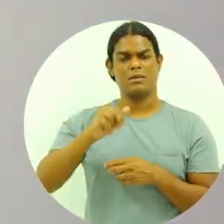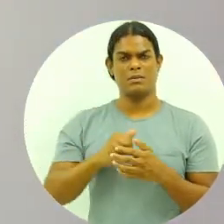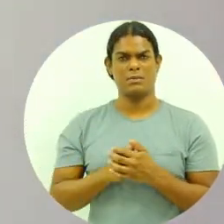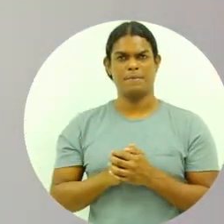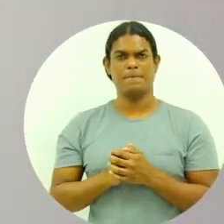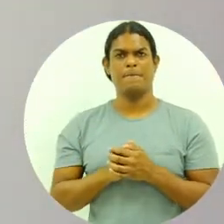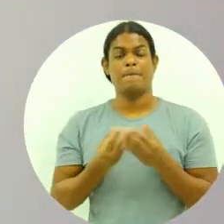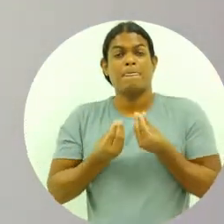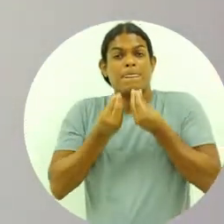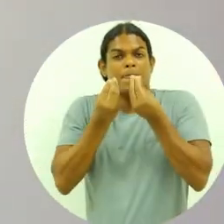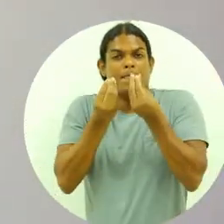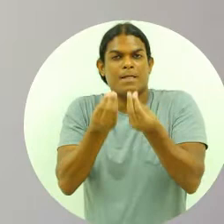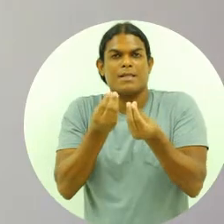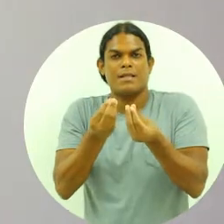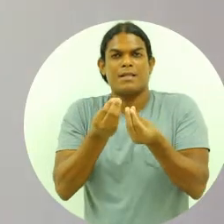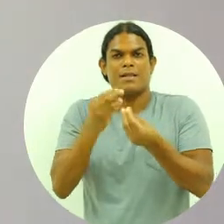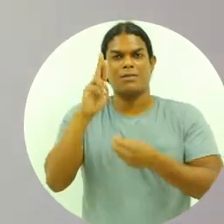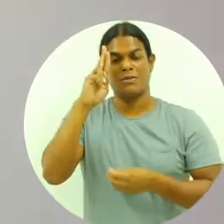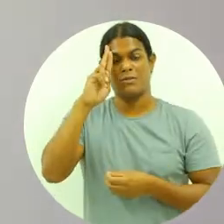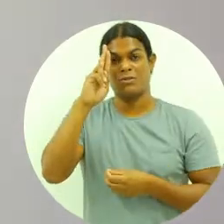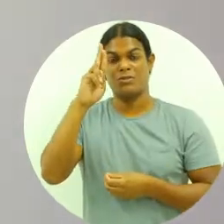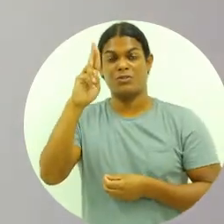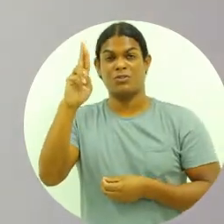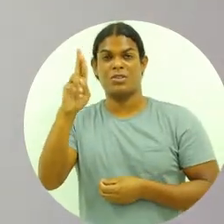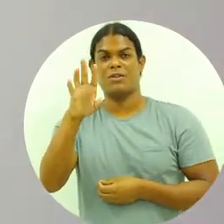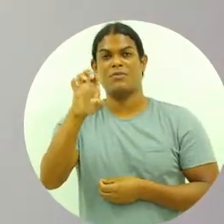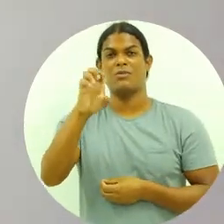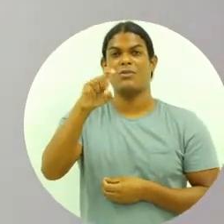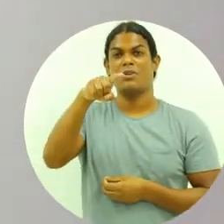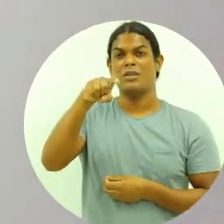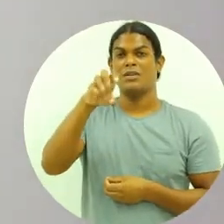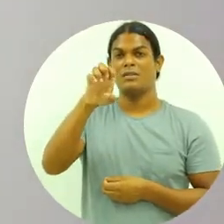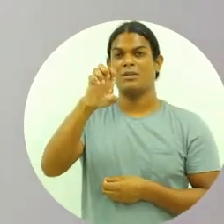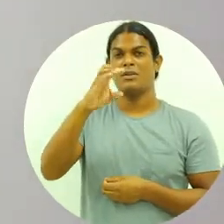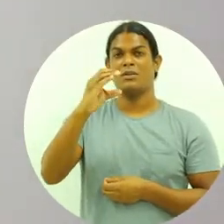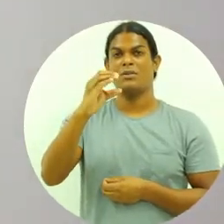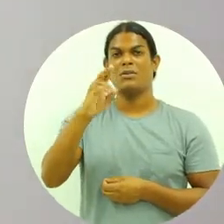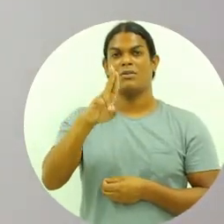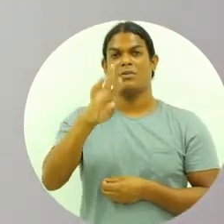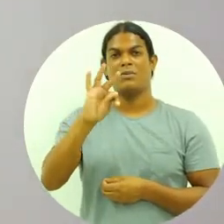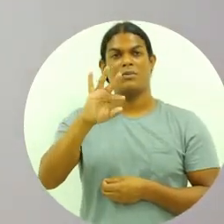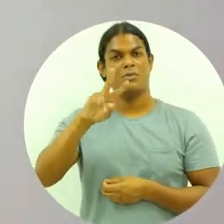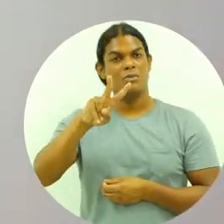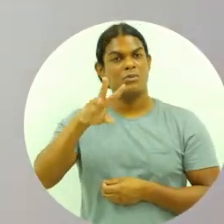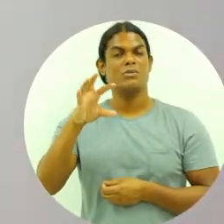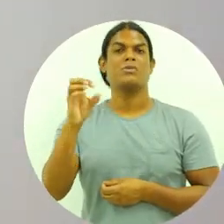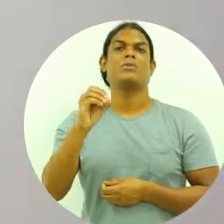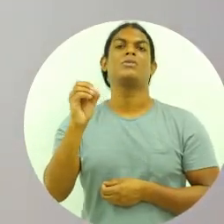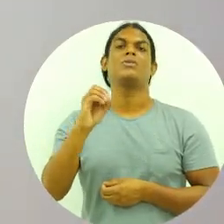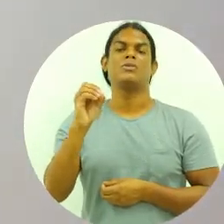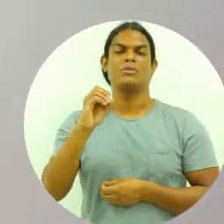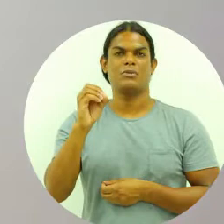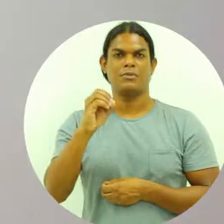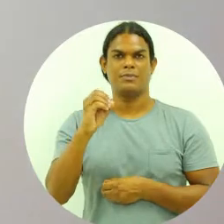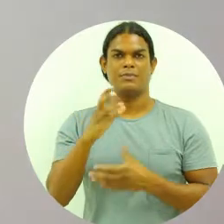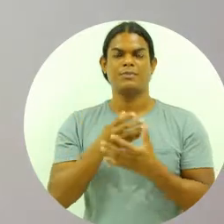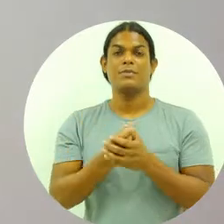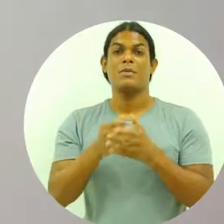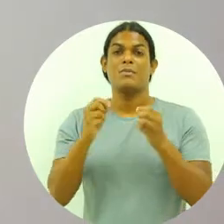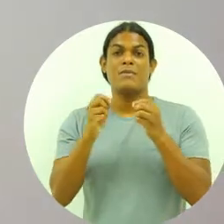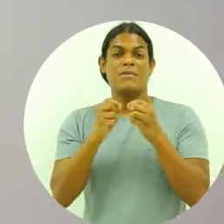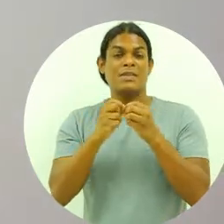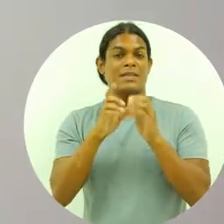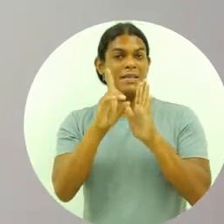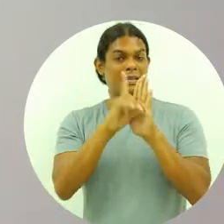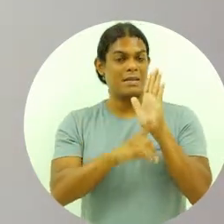poder que é concedido ao chefe do executivo de explicar a lei ou expedir decretos que não